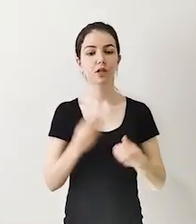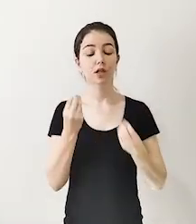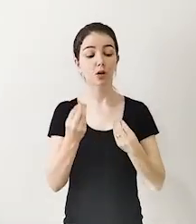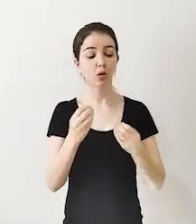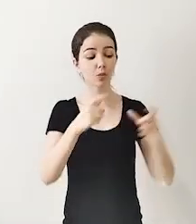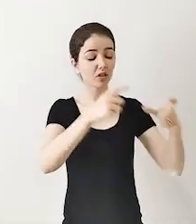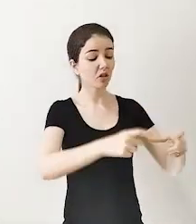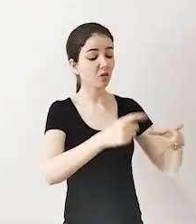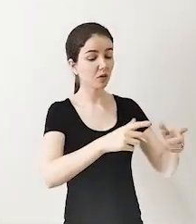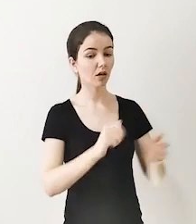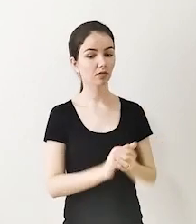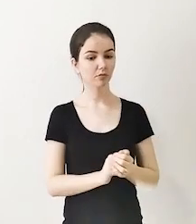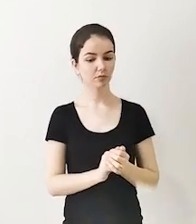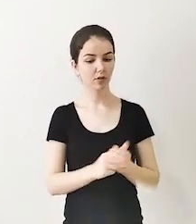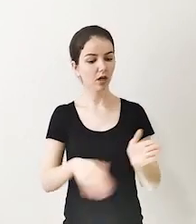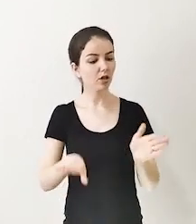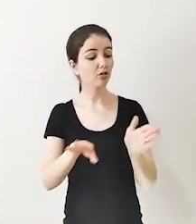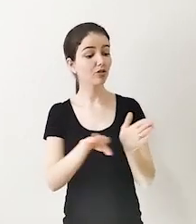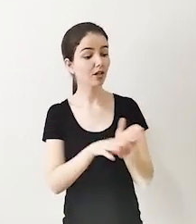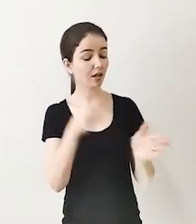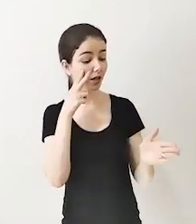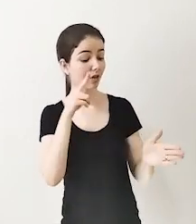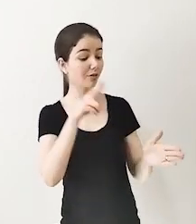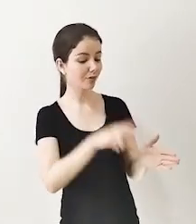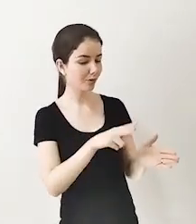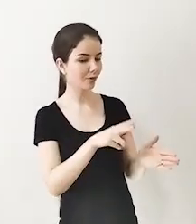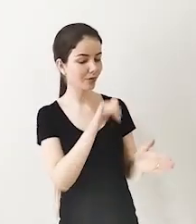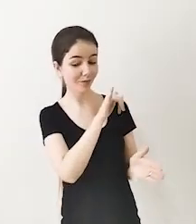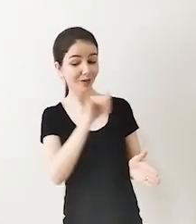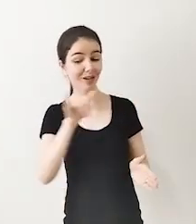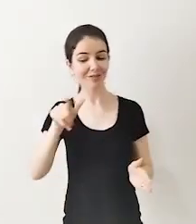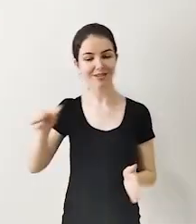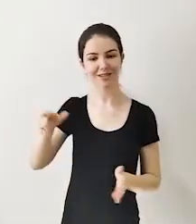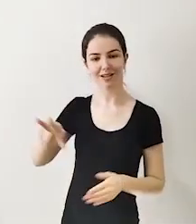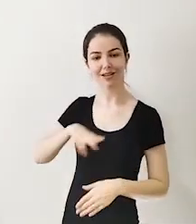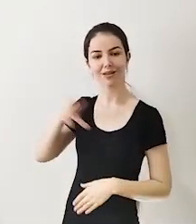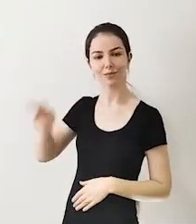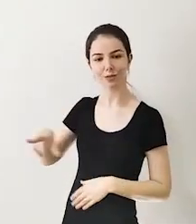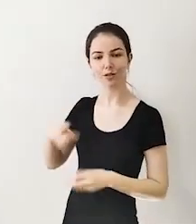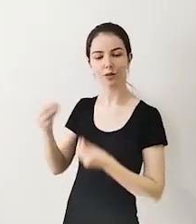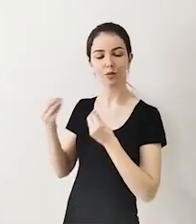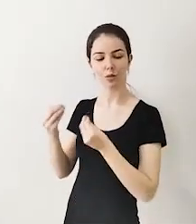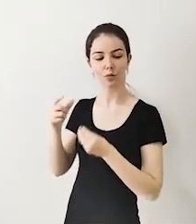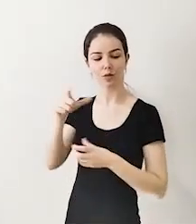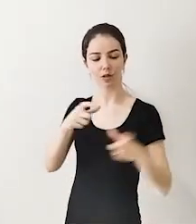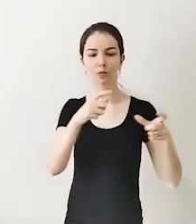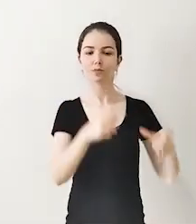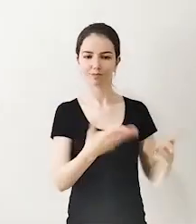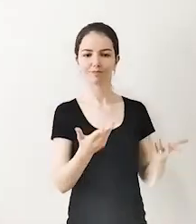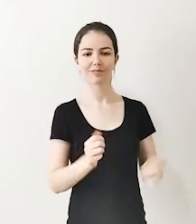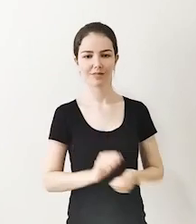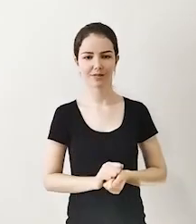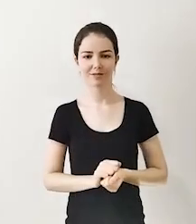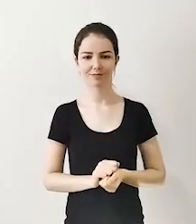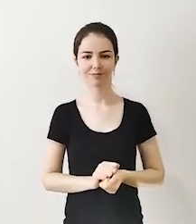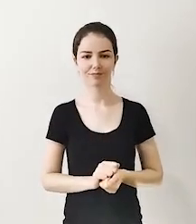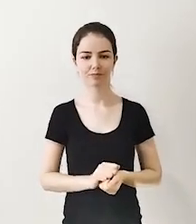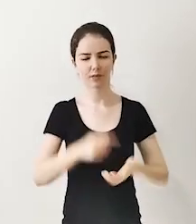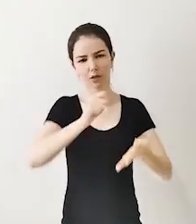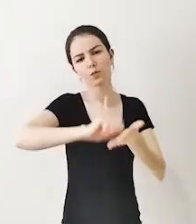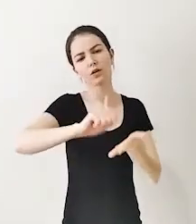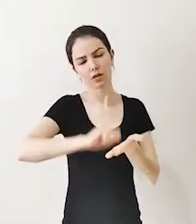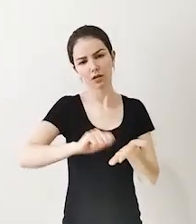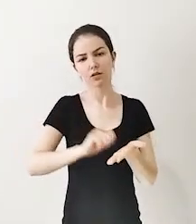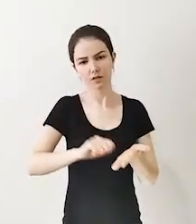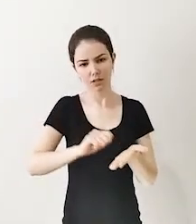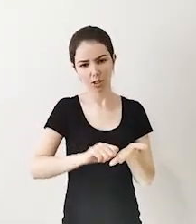chegou aqui, opa, cheguei aqui, desci do barquinho, vou avisar a galera lá como é que tá a situation aqui. Beleza? Fechou, pode crer. Aí ele escrevia,